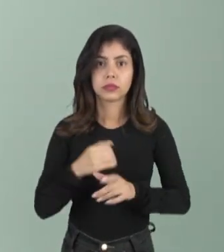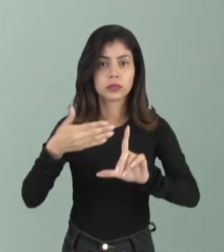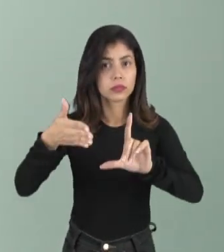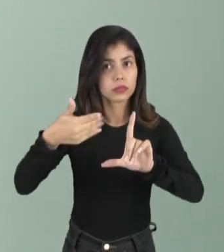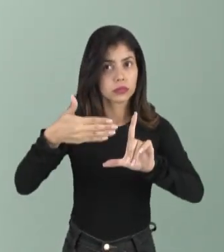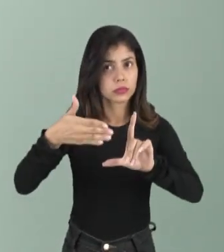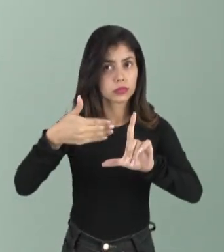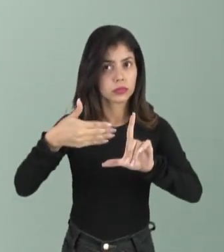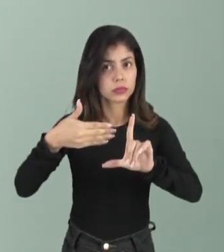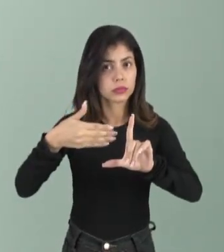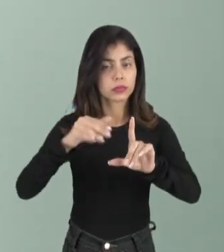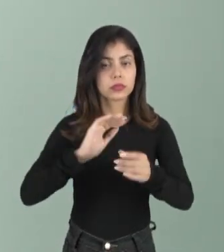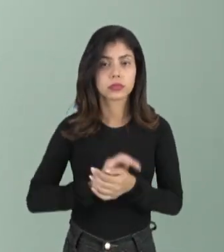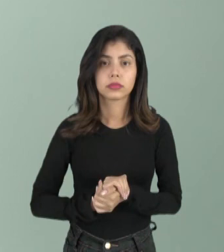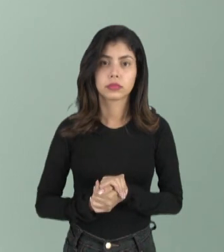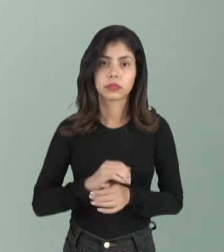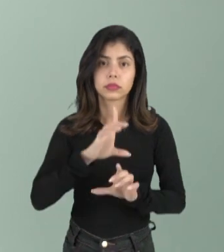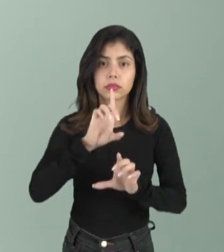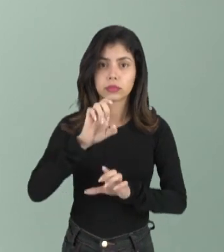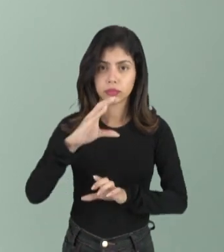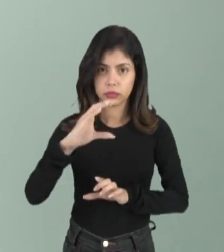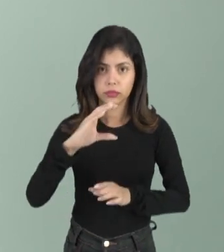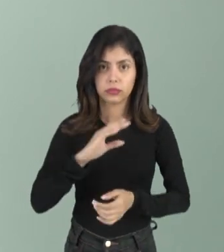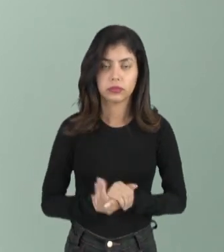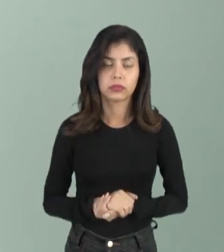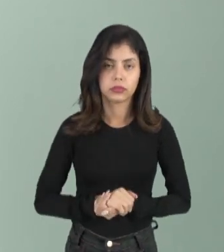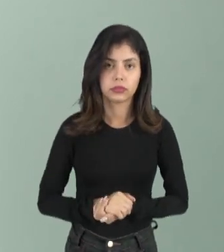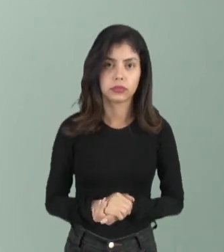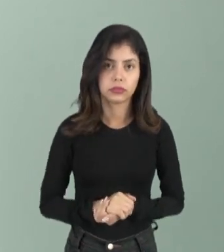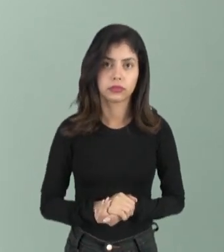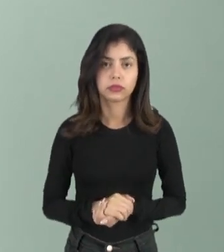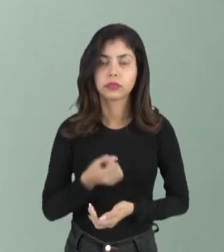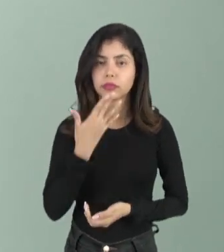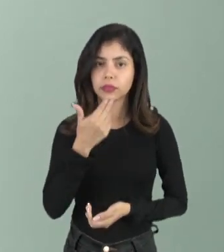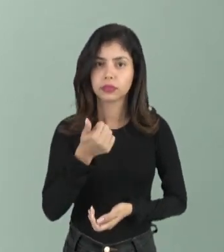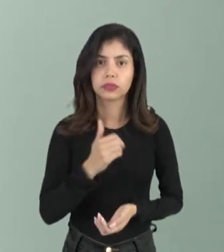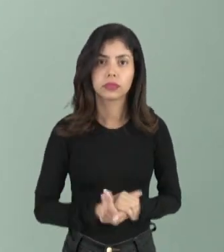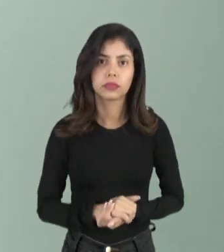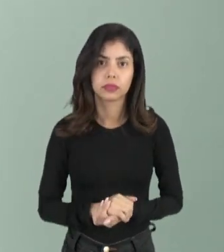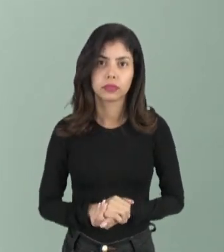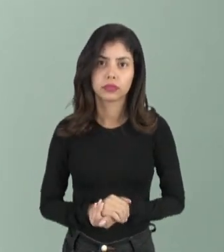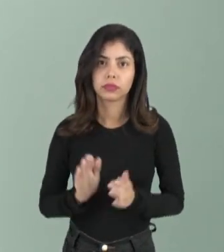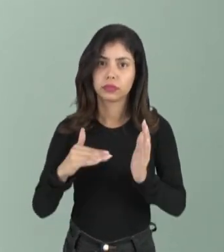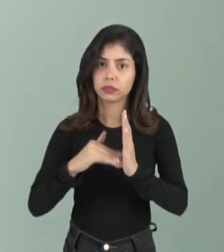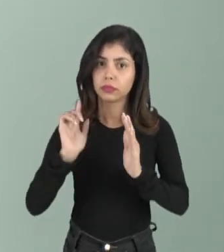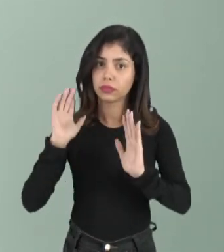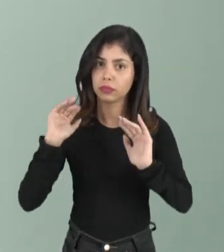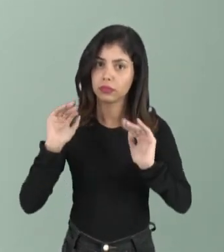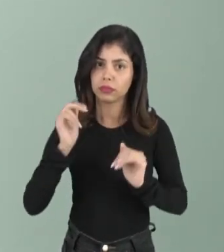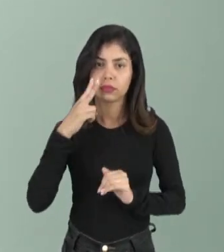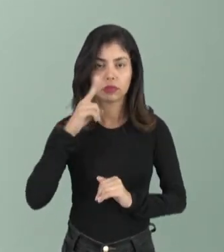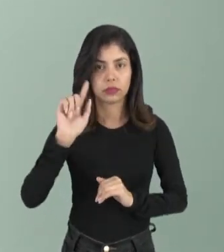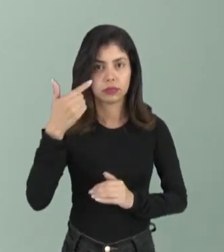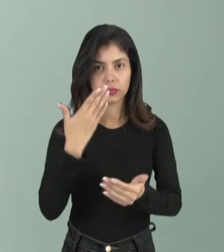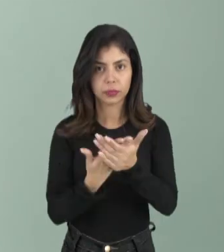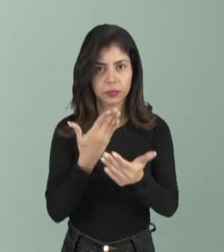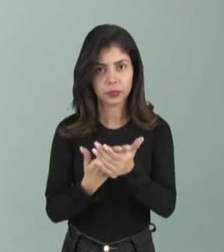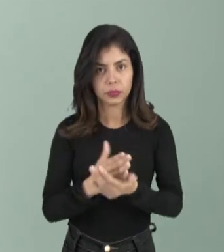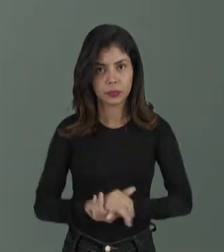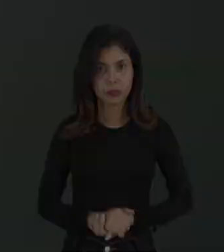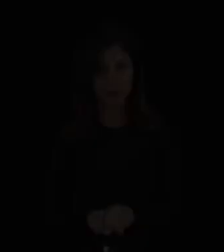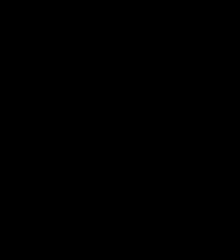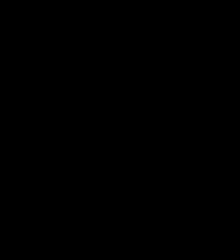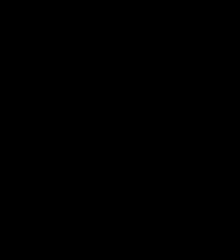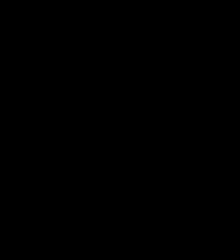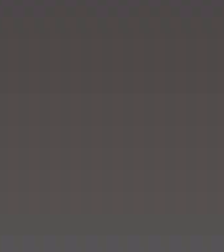acessar os conteúdos na plataforma educ Tá bom até mais nos vemos na próxima